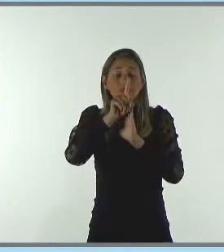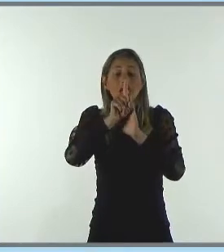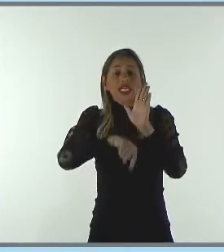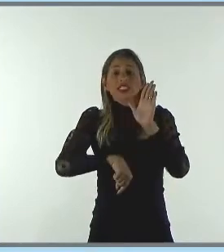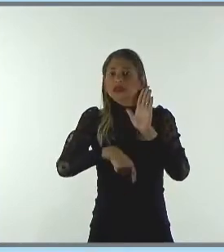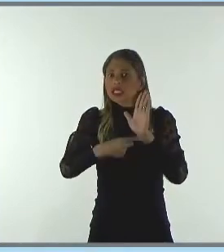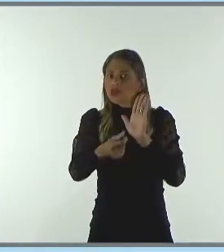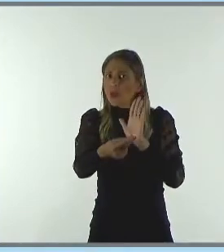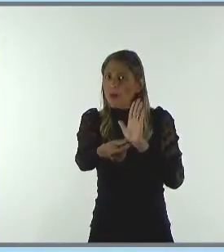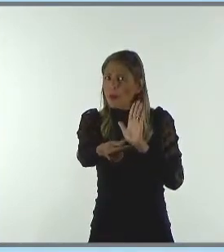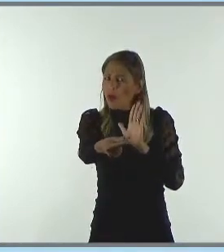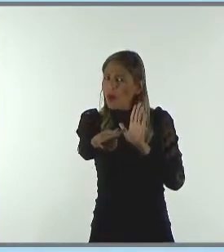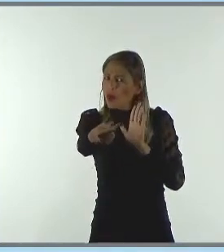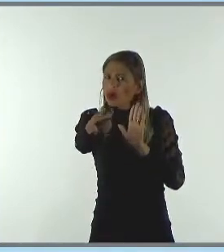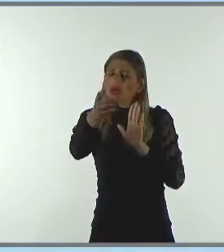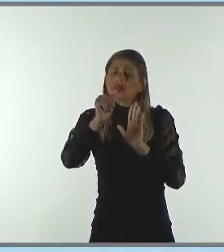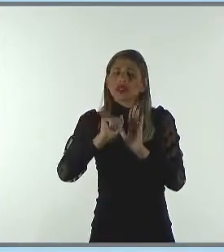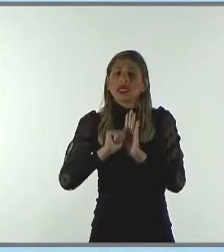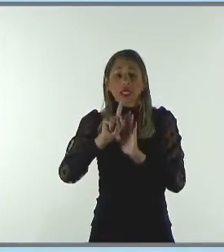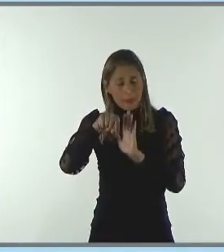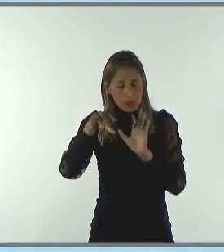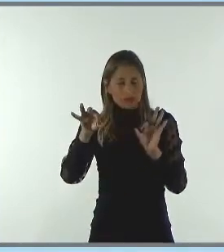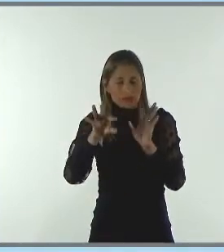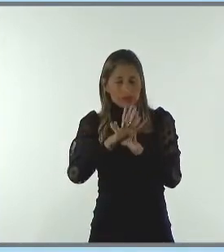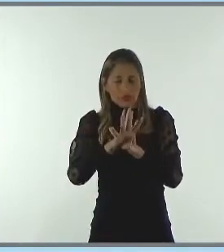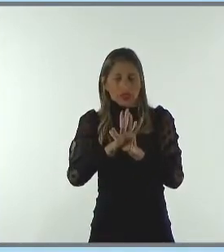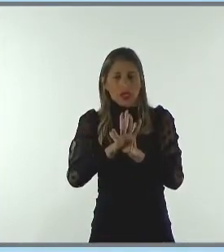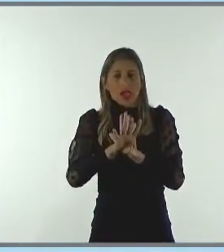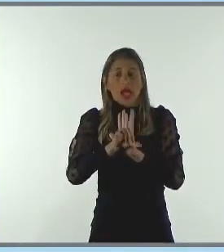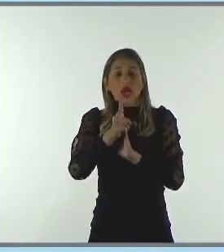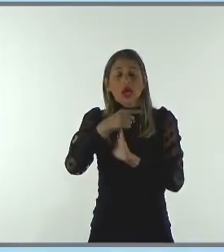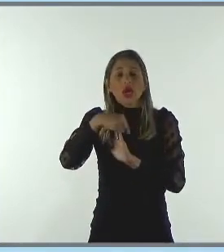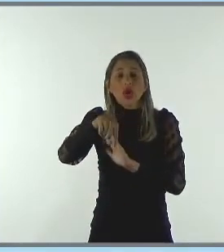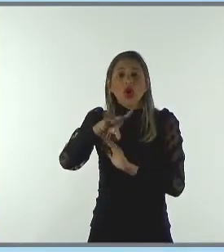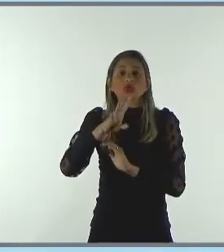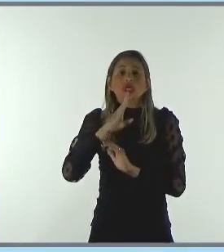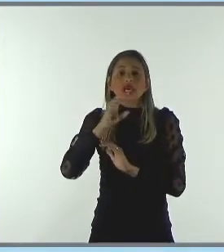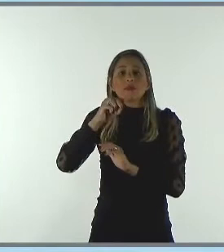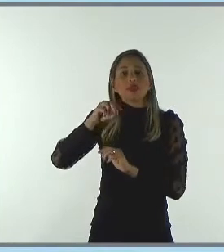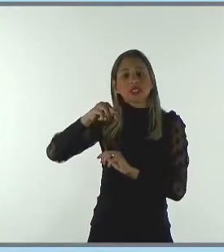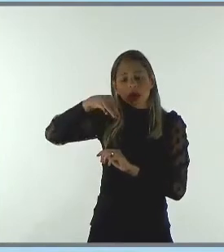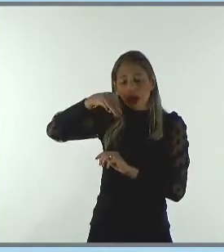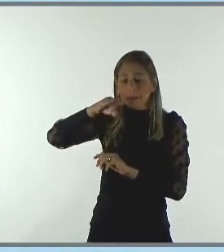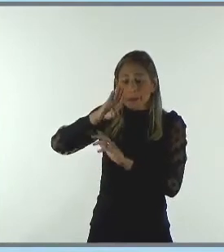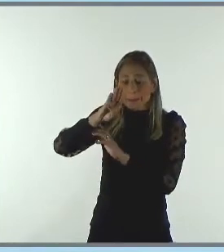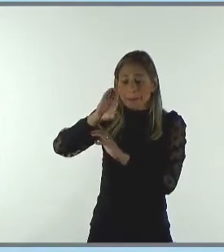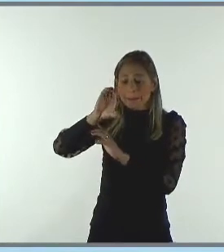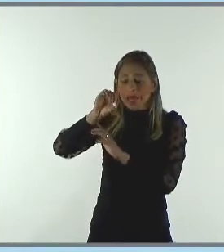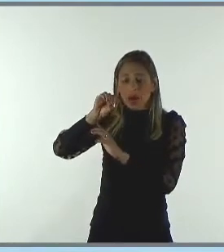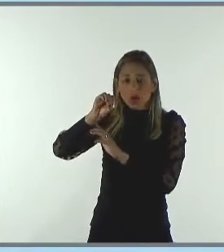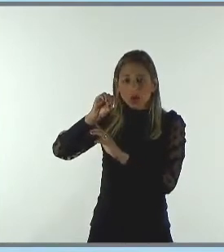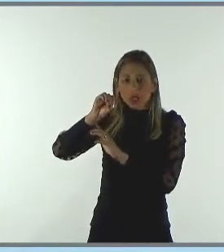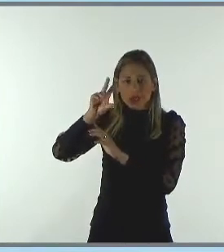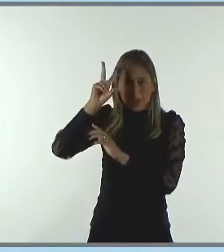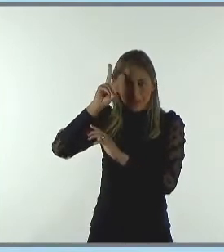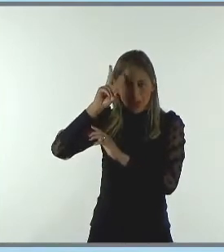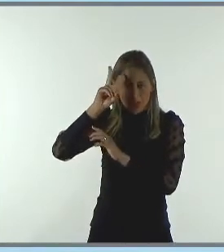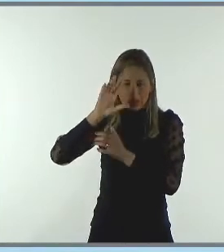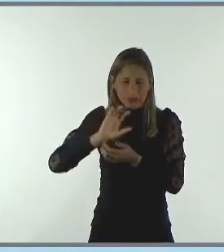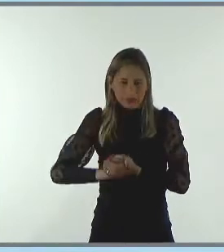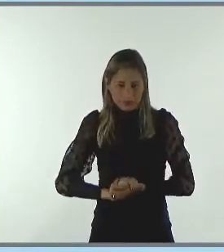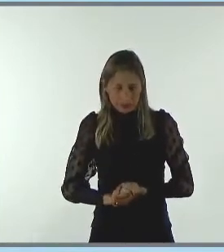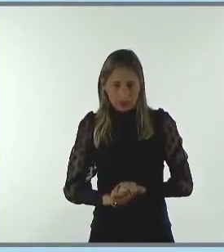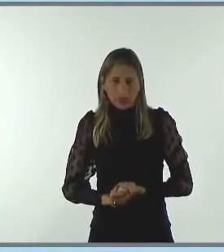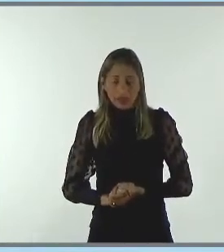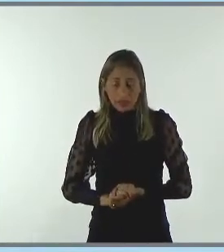tempo, e saiu mais tarde. E nós conhecemos o Becos da Memória, que é um livro importante da Conceição Evaristo. Tá?